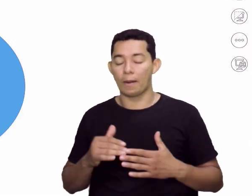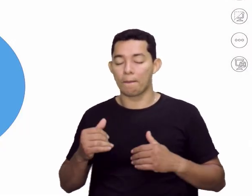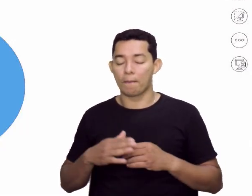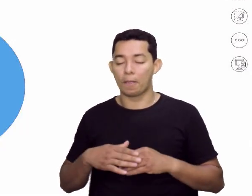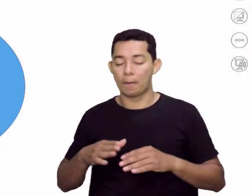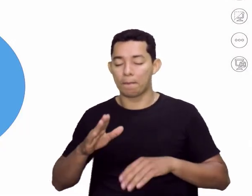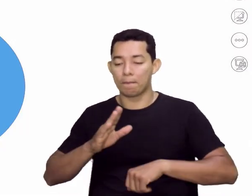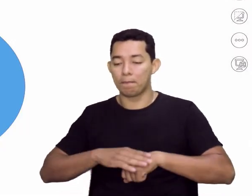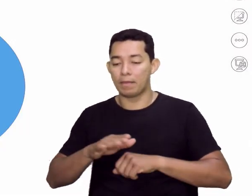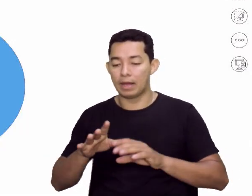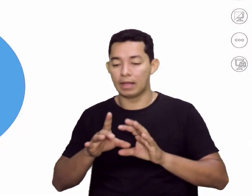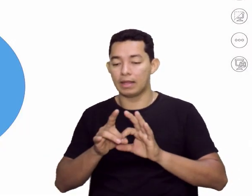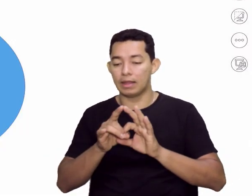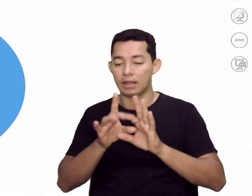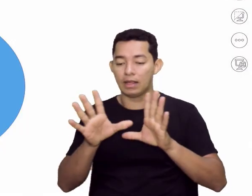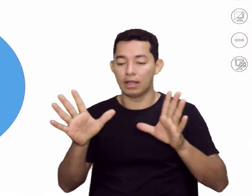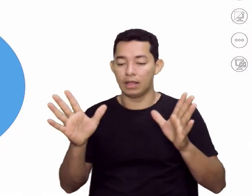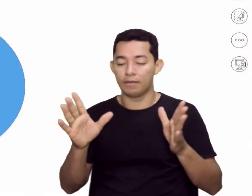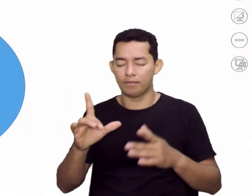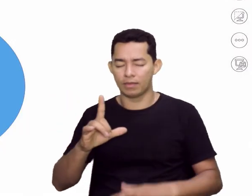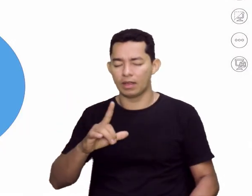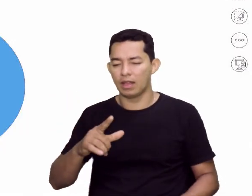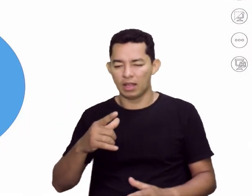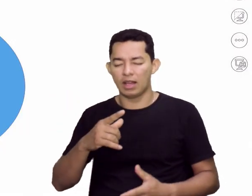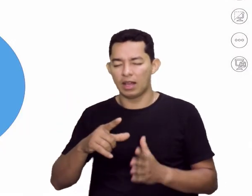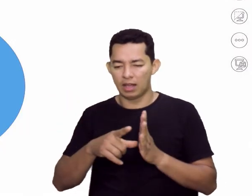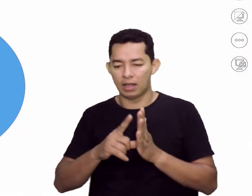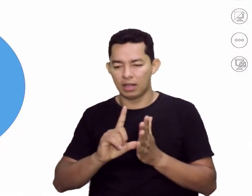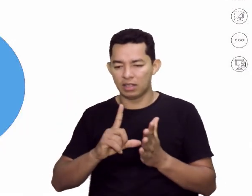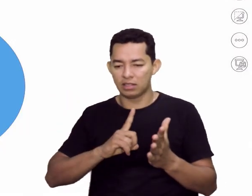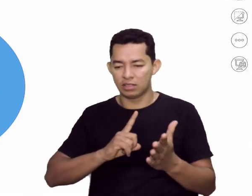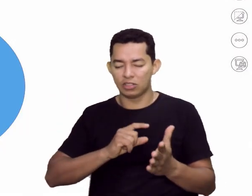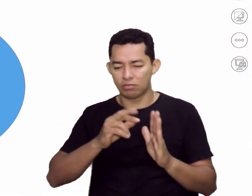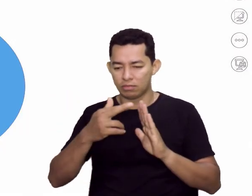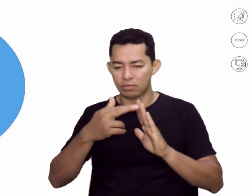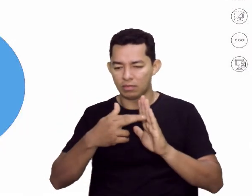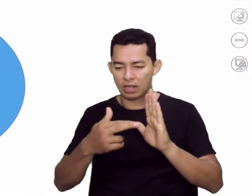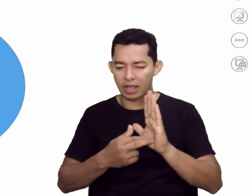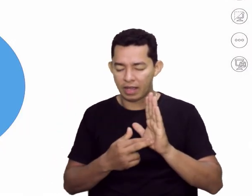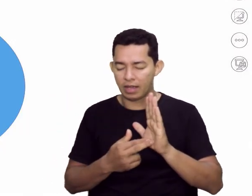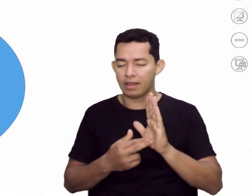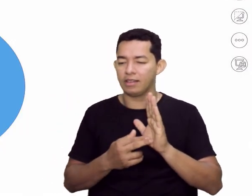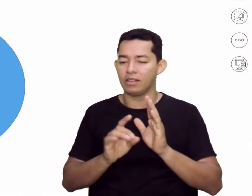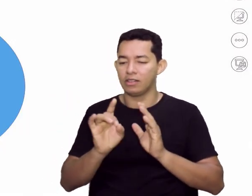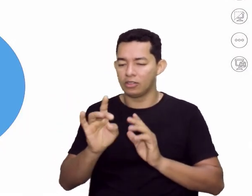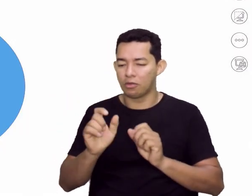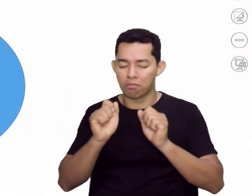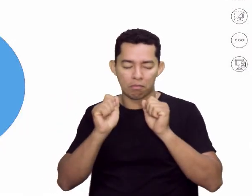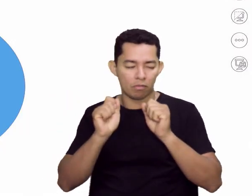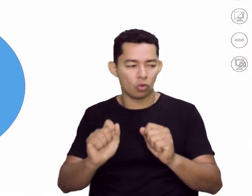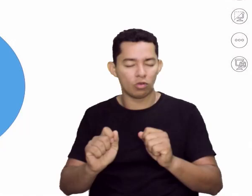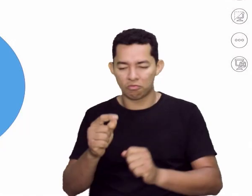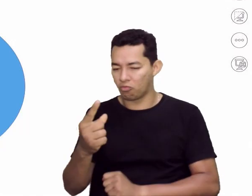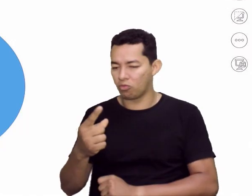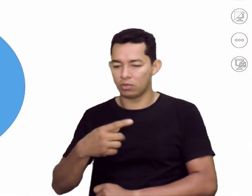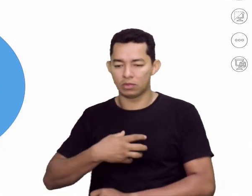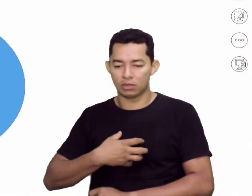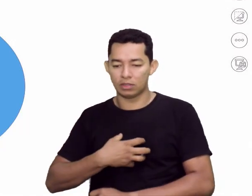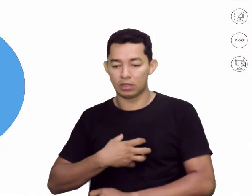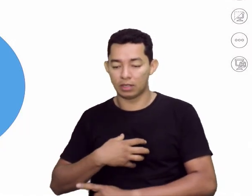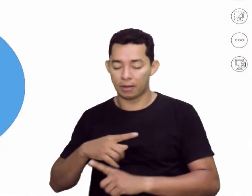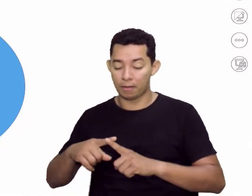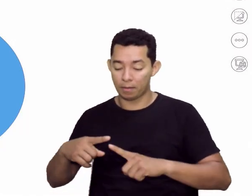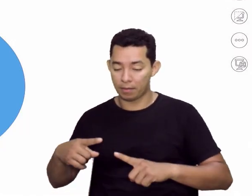aquele negócio de você só poder fazer de um jeito, engessado, foi quebrando através dessa